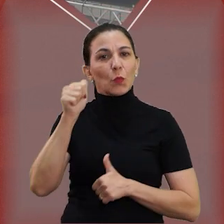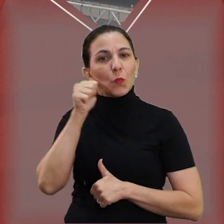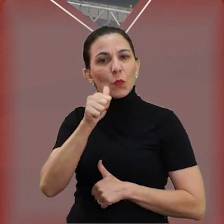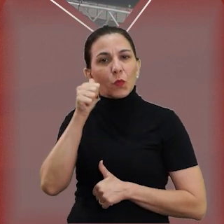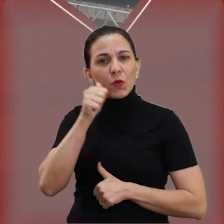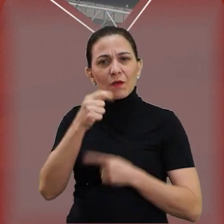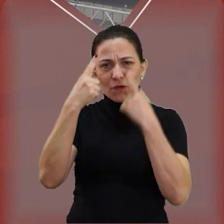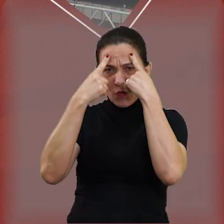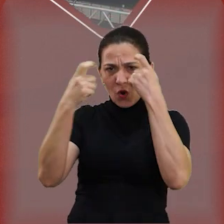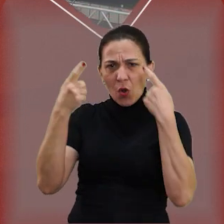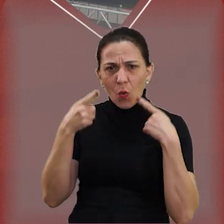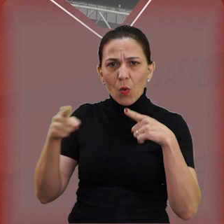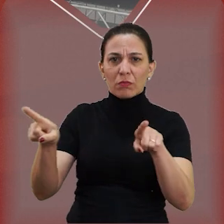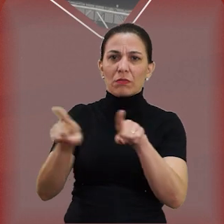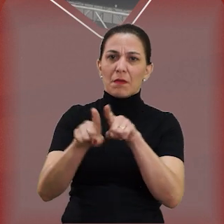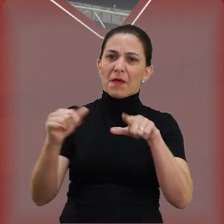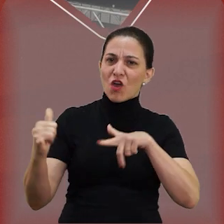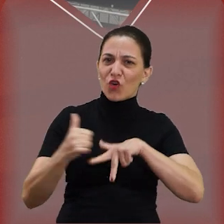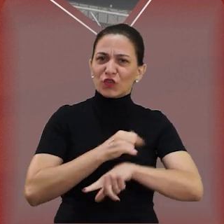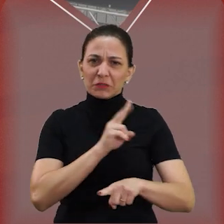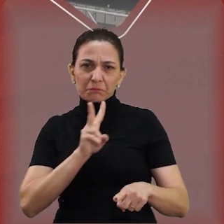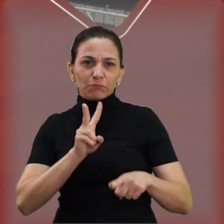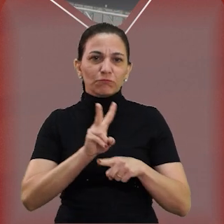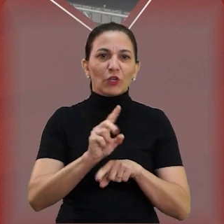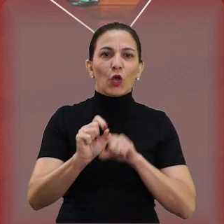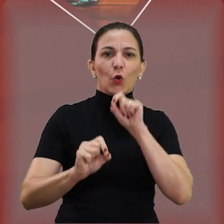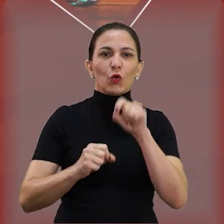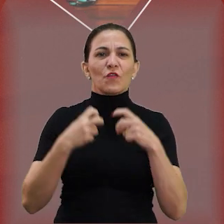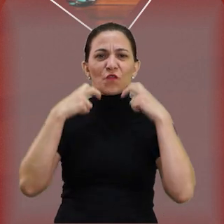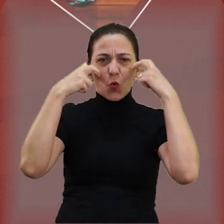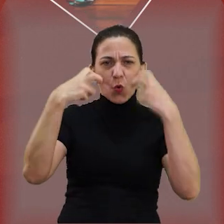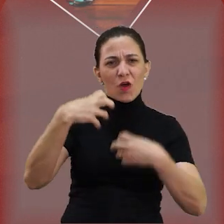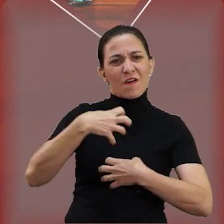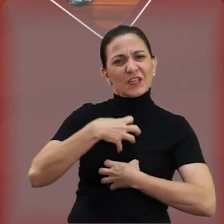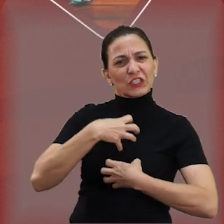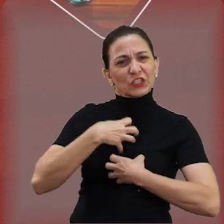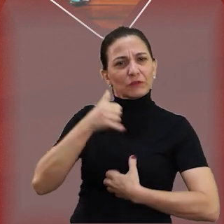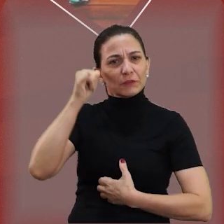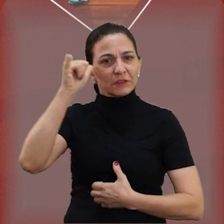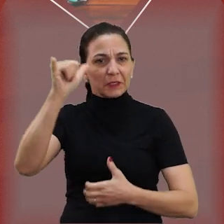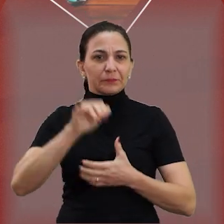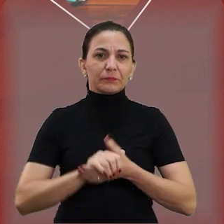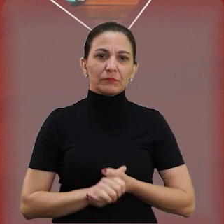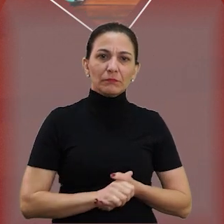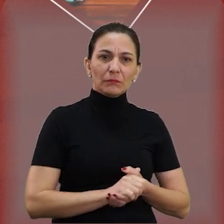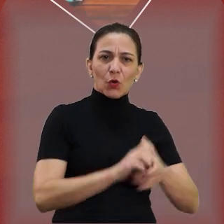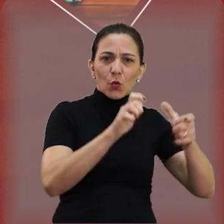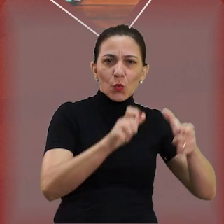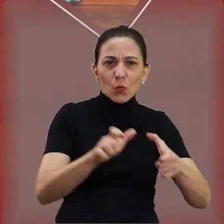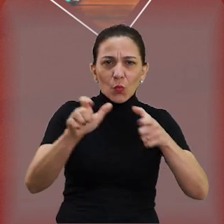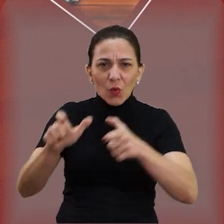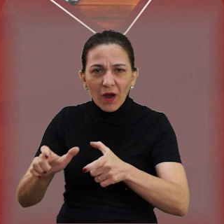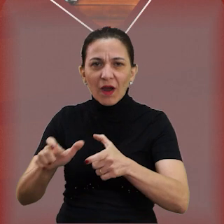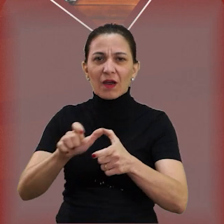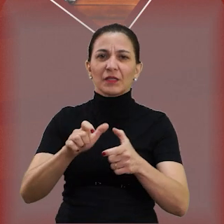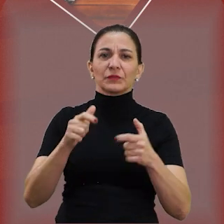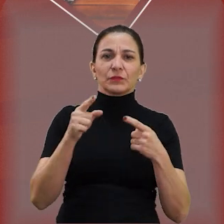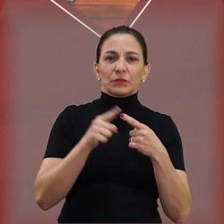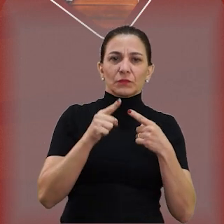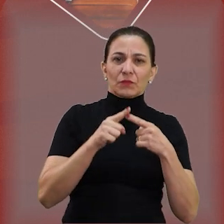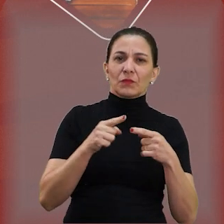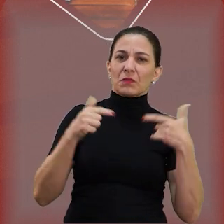violência contra a mulher e para proteção À Vítima a lei obriga casas noturnas